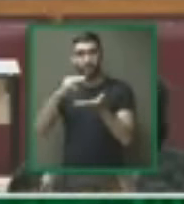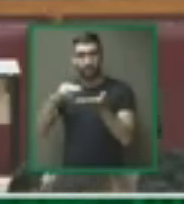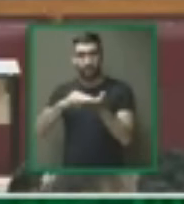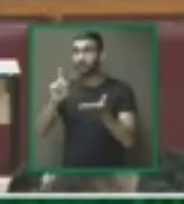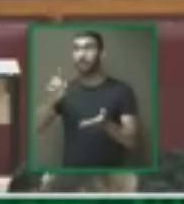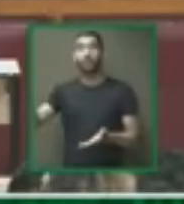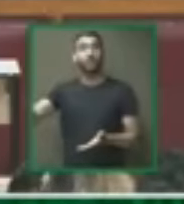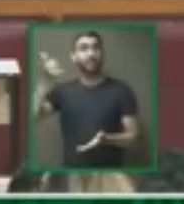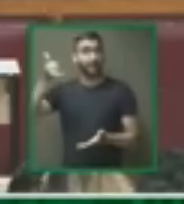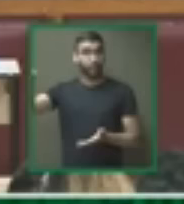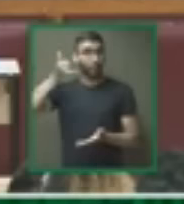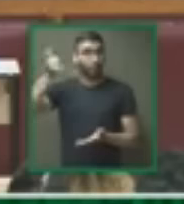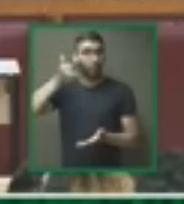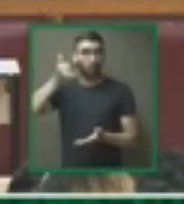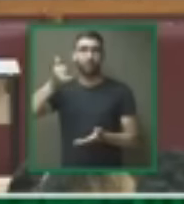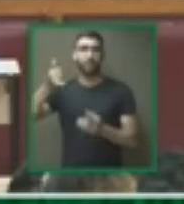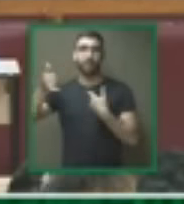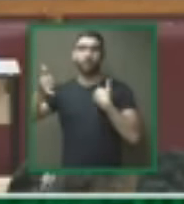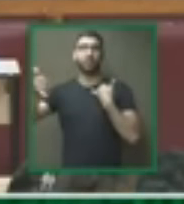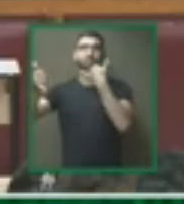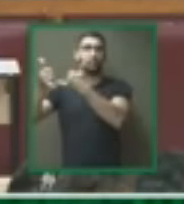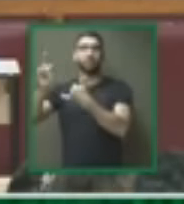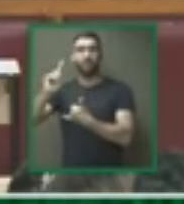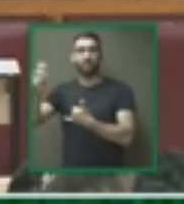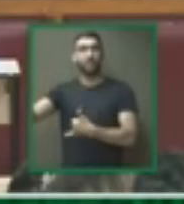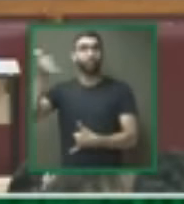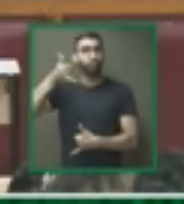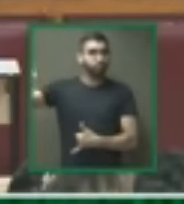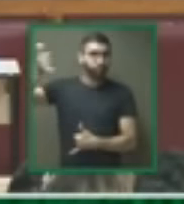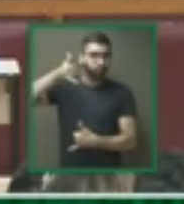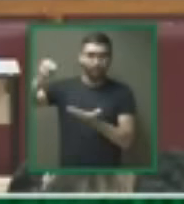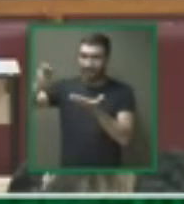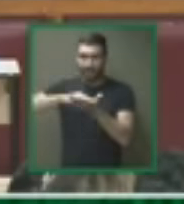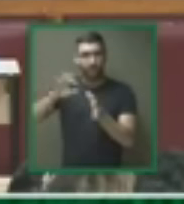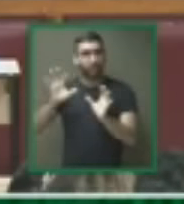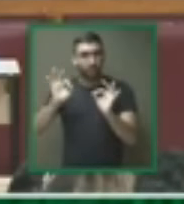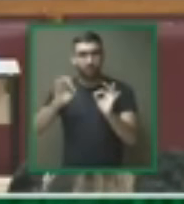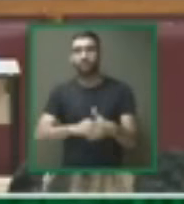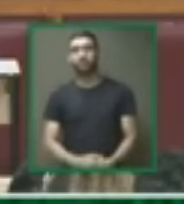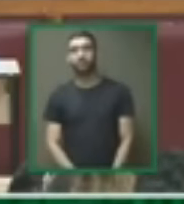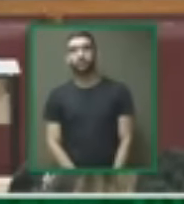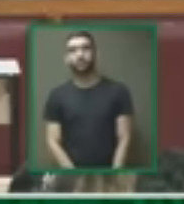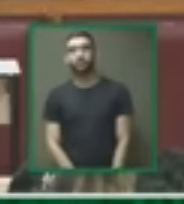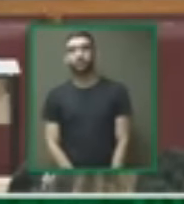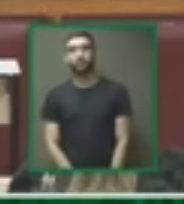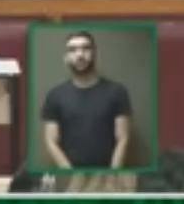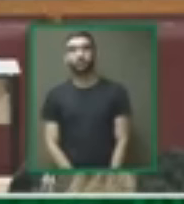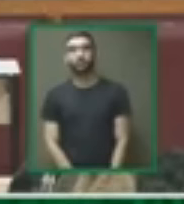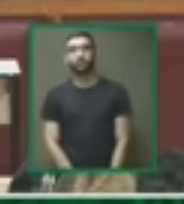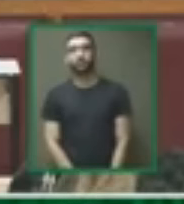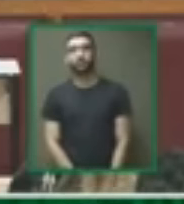Ligações, chamadas não atendidas. Ah, desculpe. Tinha várias ligações, não eram mensagens. Exato. Ok.